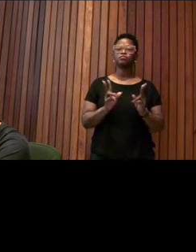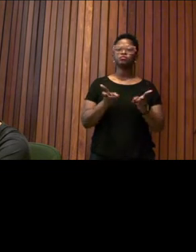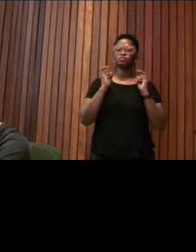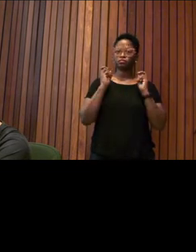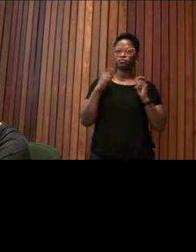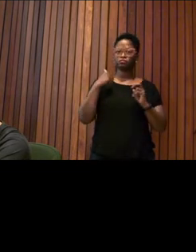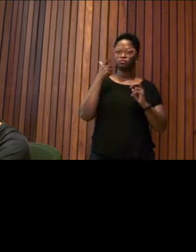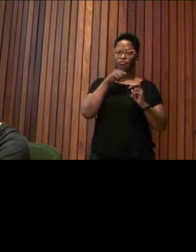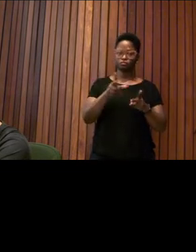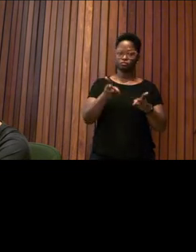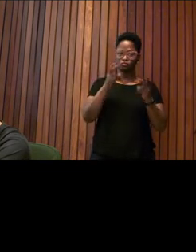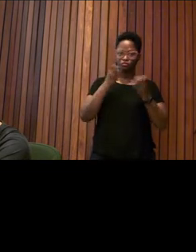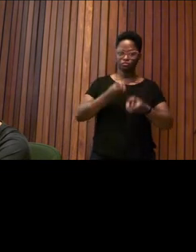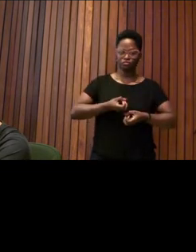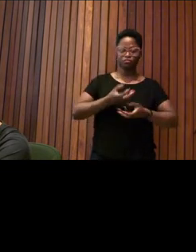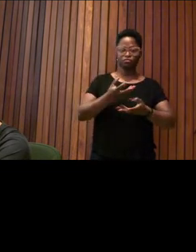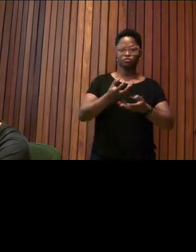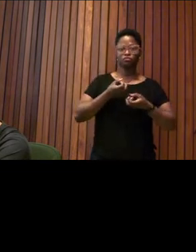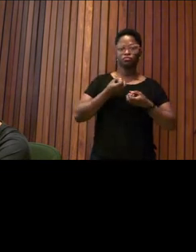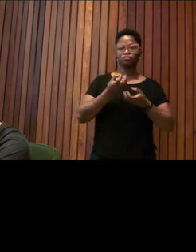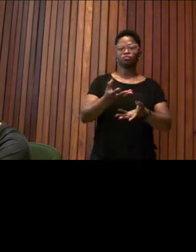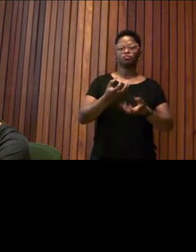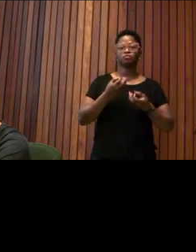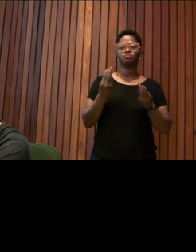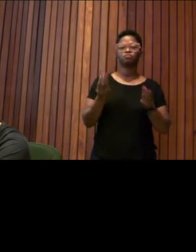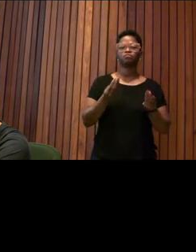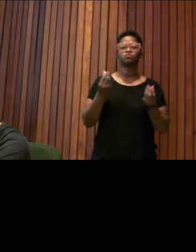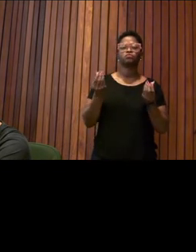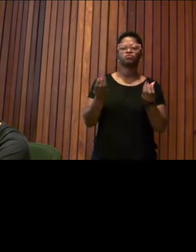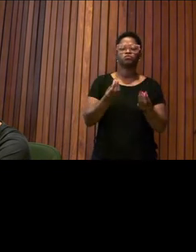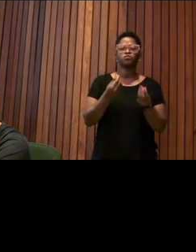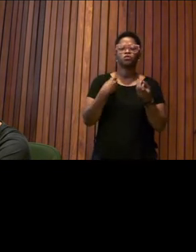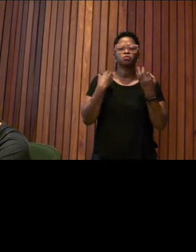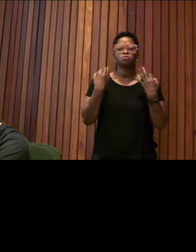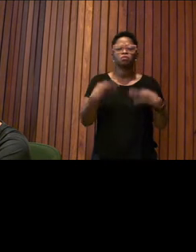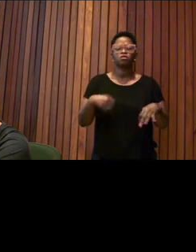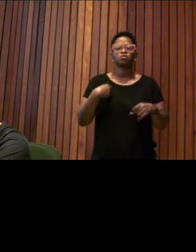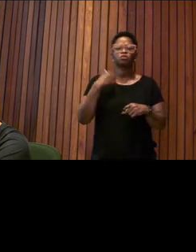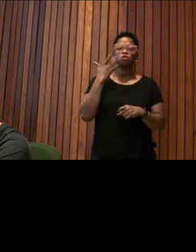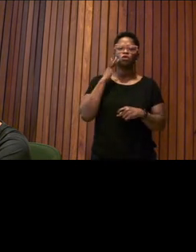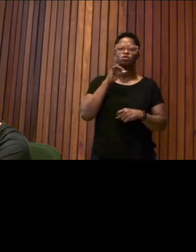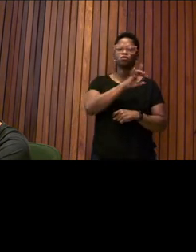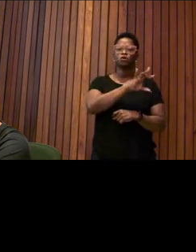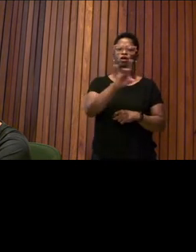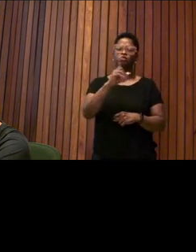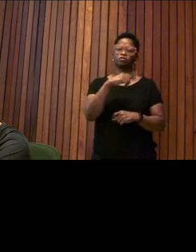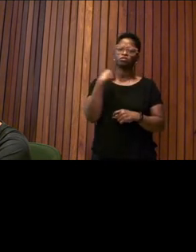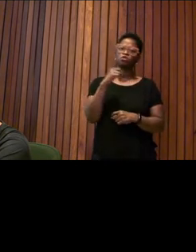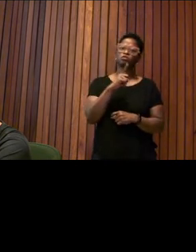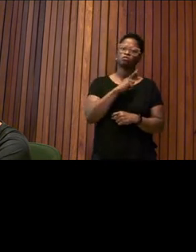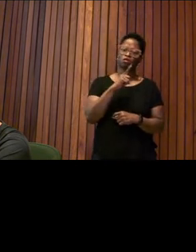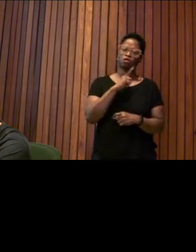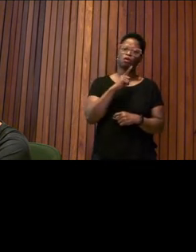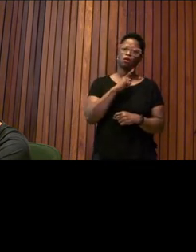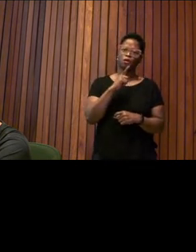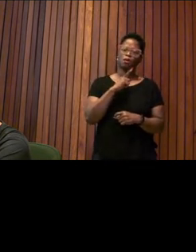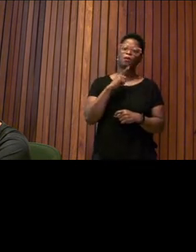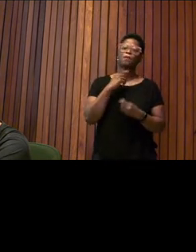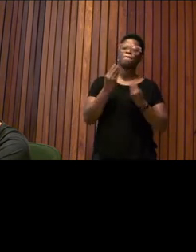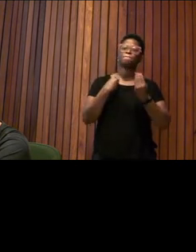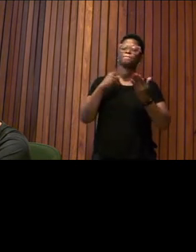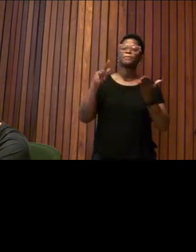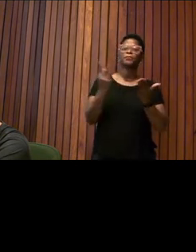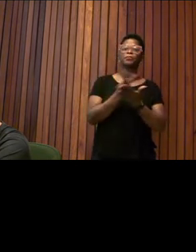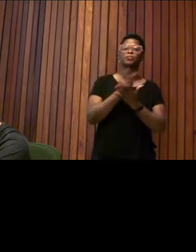perceber e expressar de uma maneira muito sensível, assim, exatamente, eu acho que o que cada um de nós, né, como foi